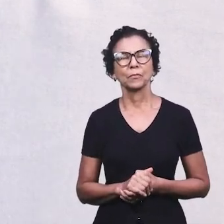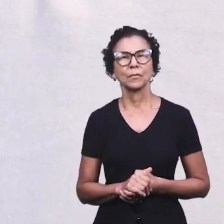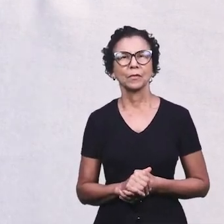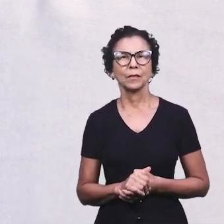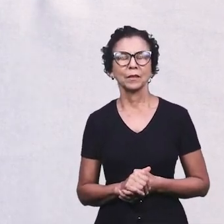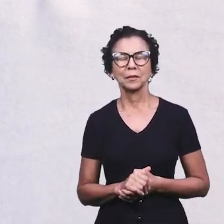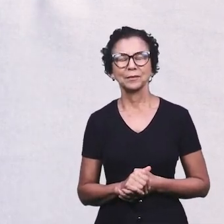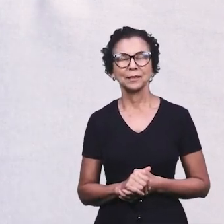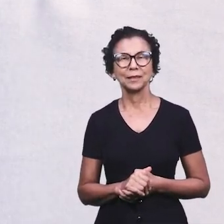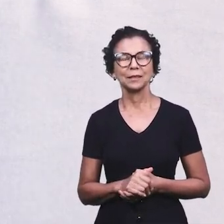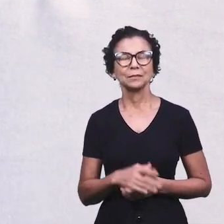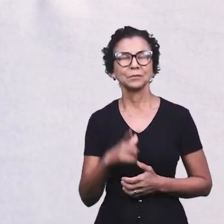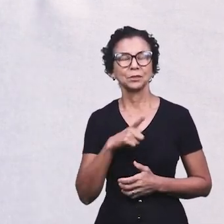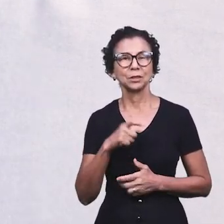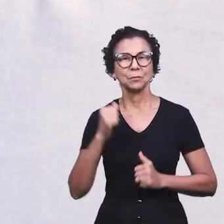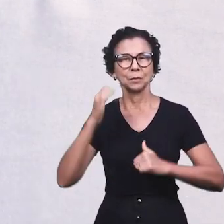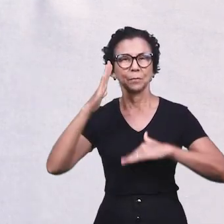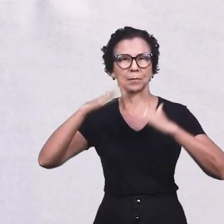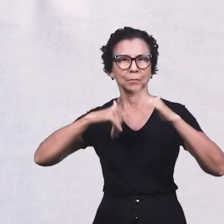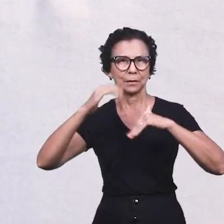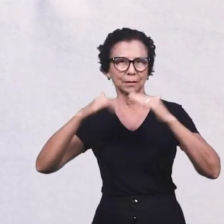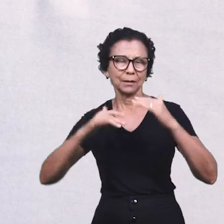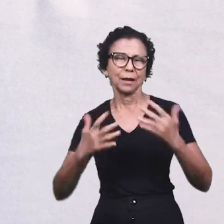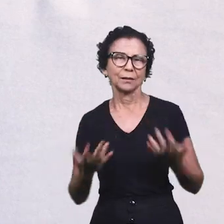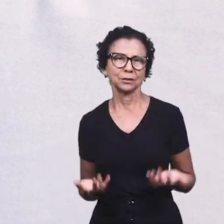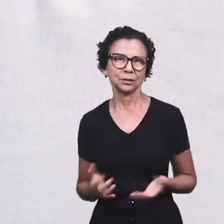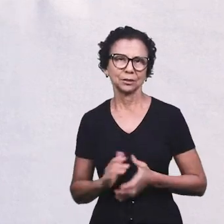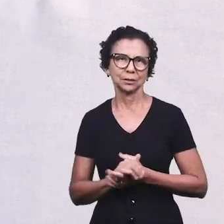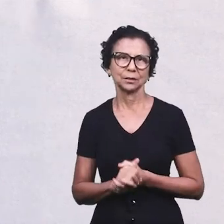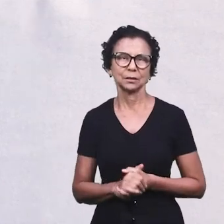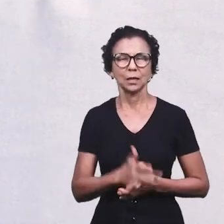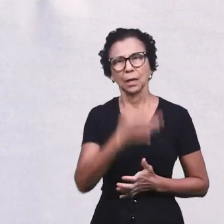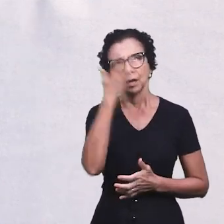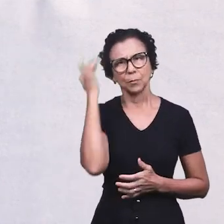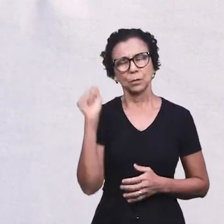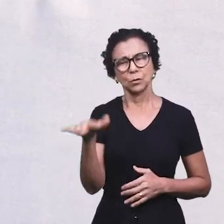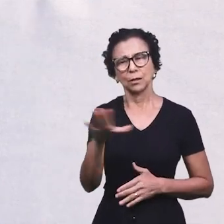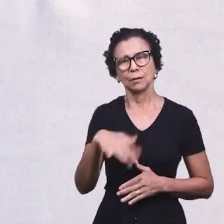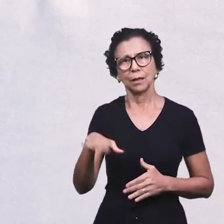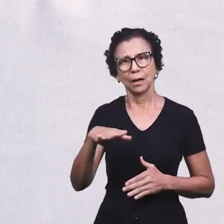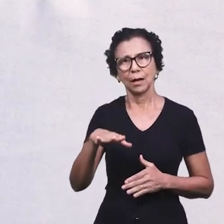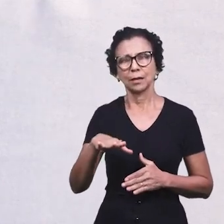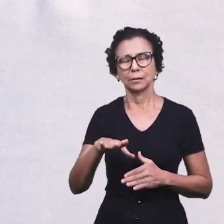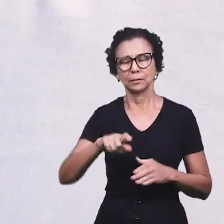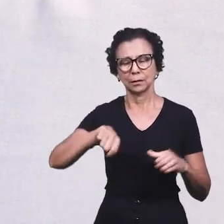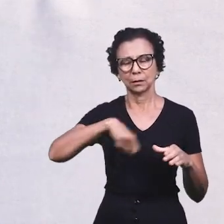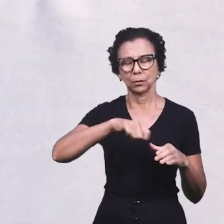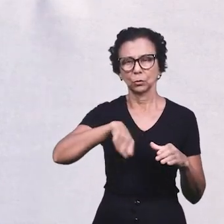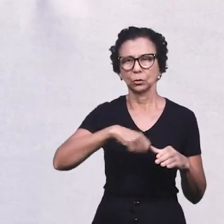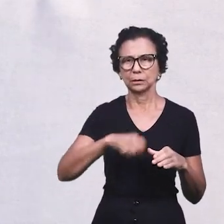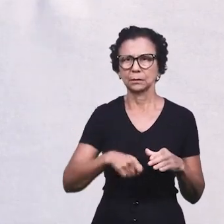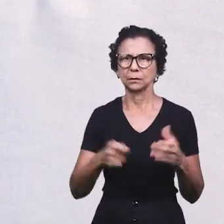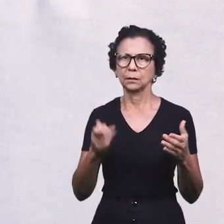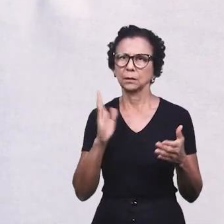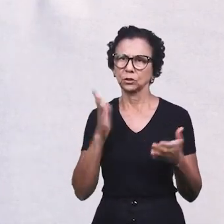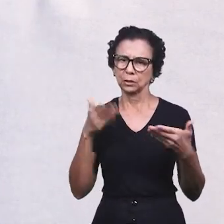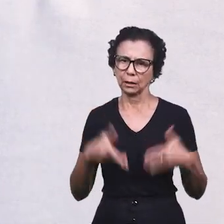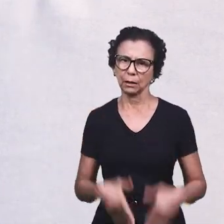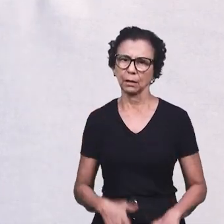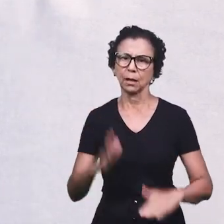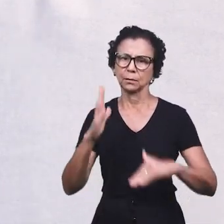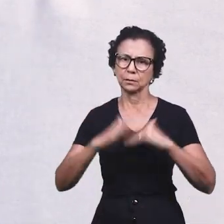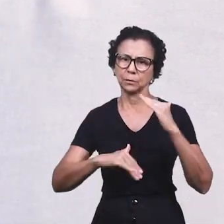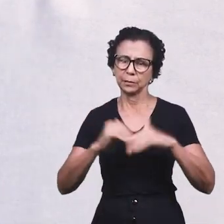aptidão, eu falo que é uma habilidade que quem é da cozinha, eu falo que já nasce com certa habilidade. A gente